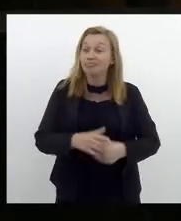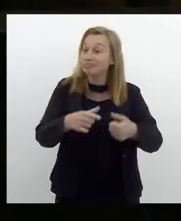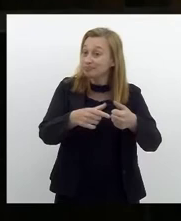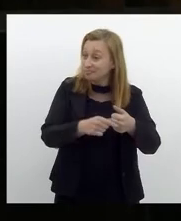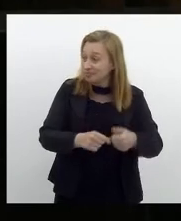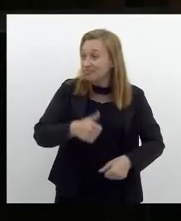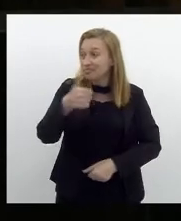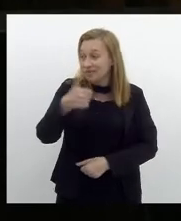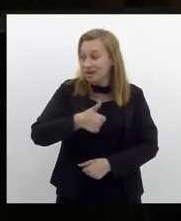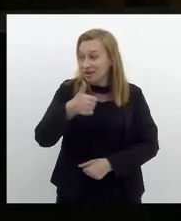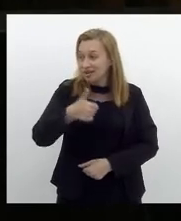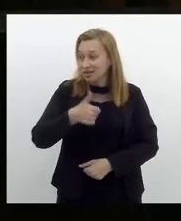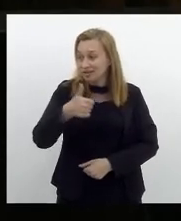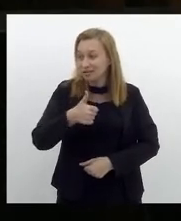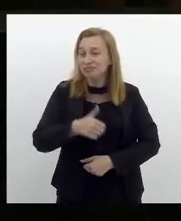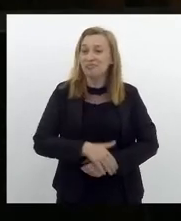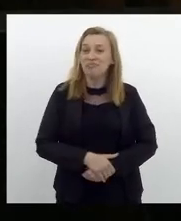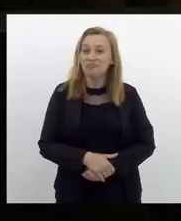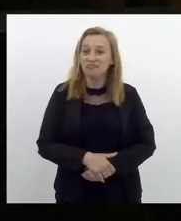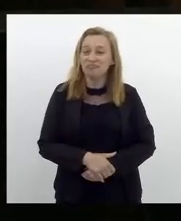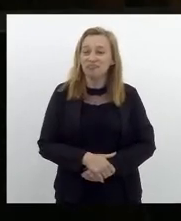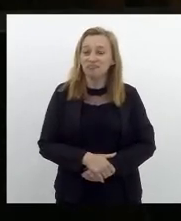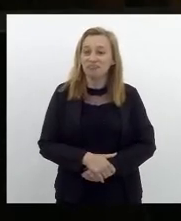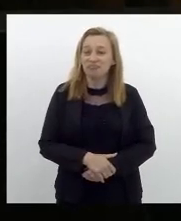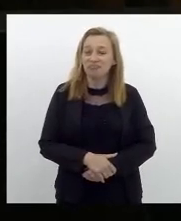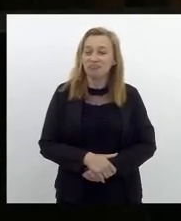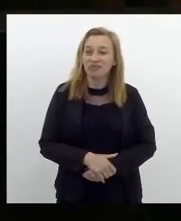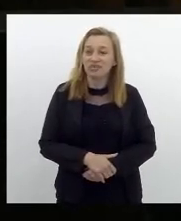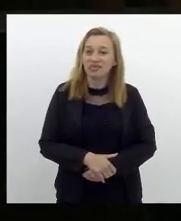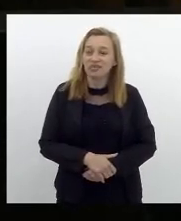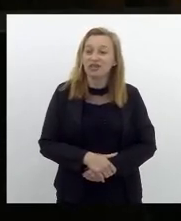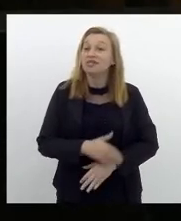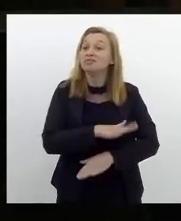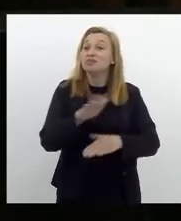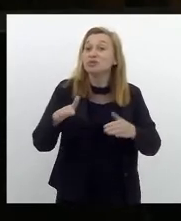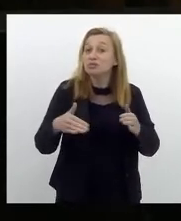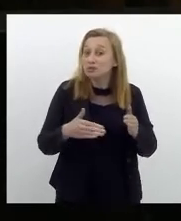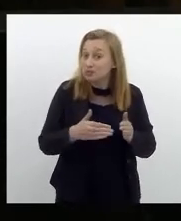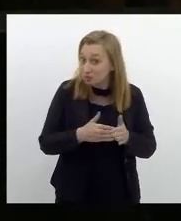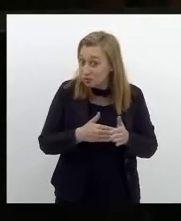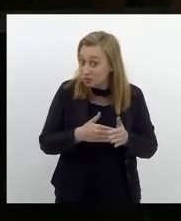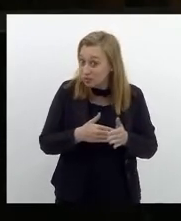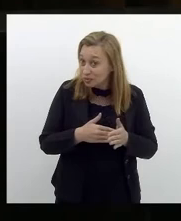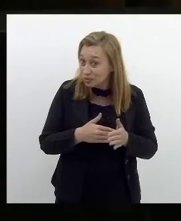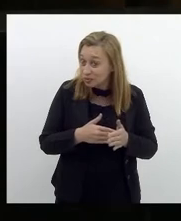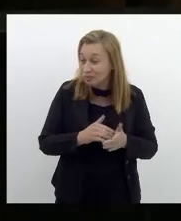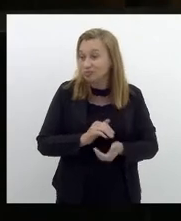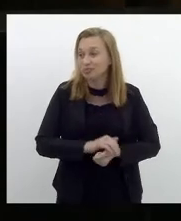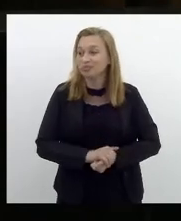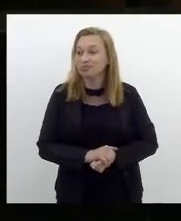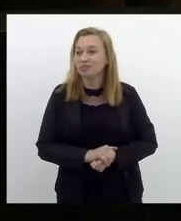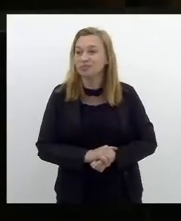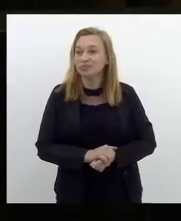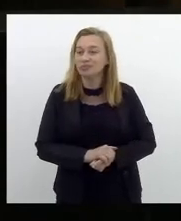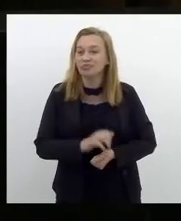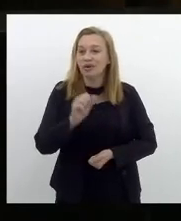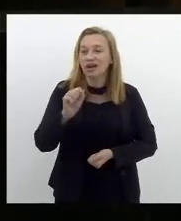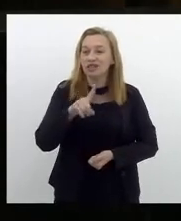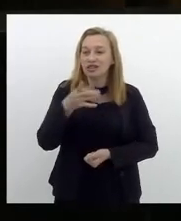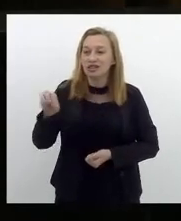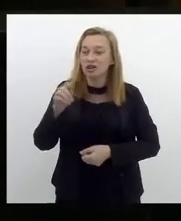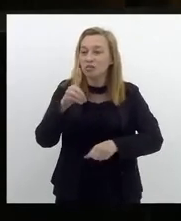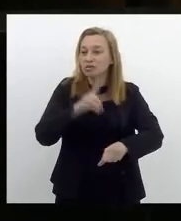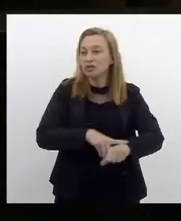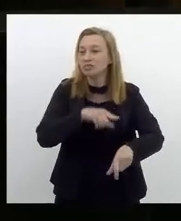artigo 1º, ficam extintos para todos os efeitos o adicional por tempo